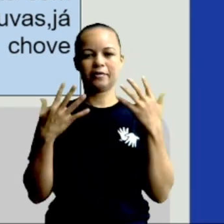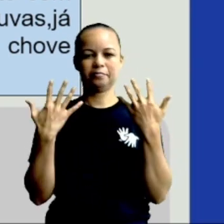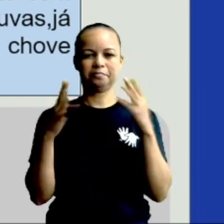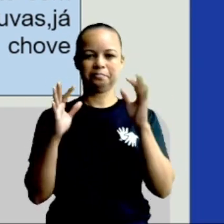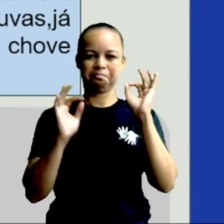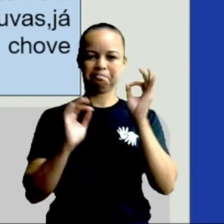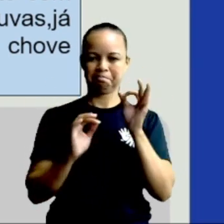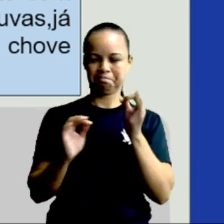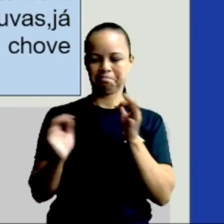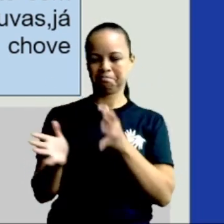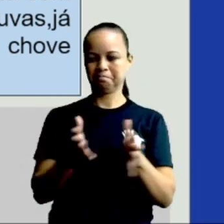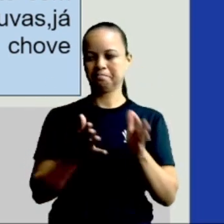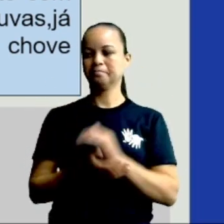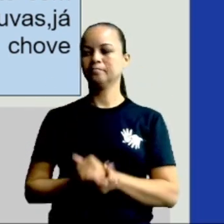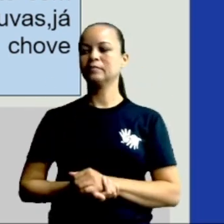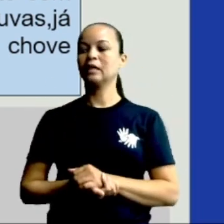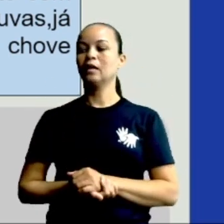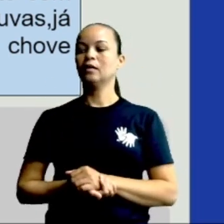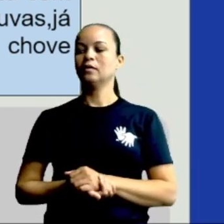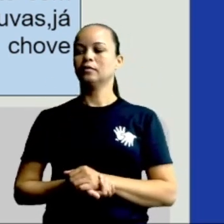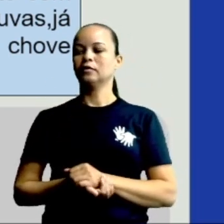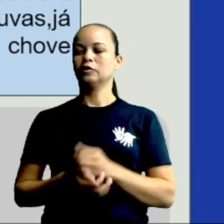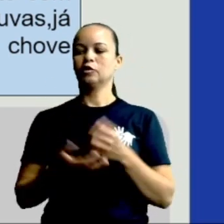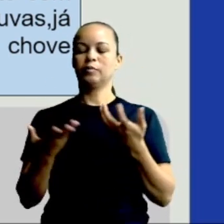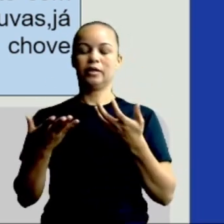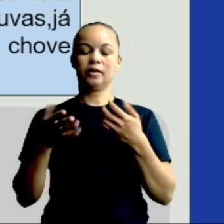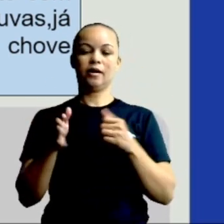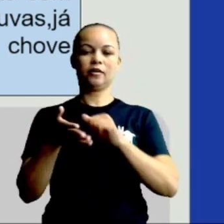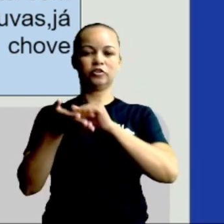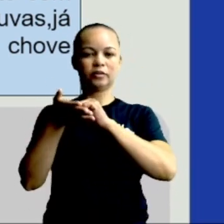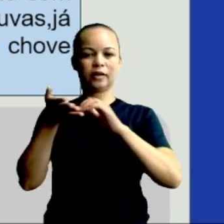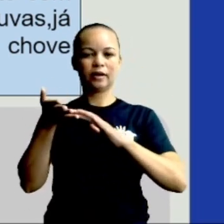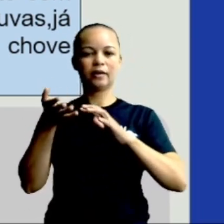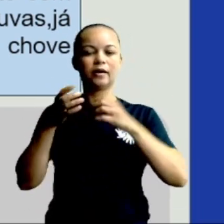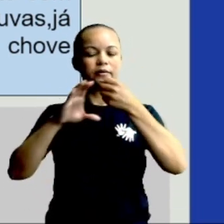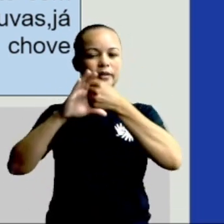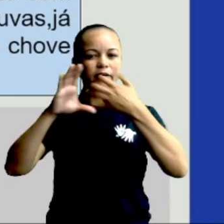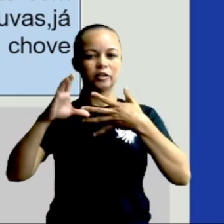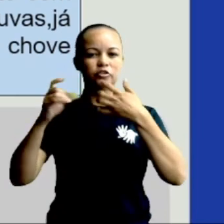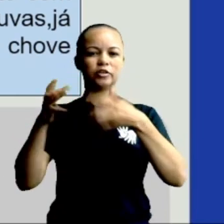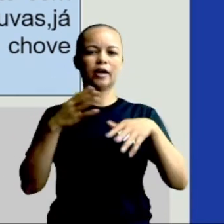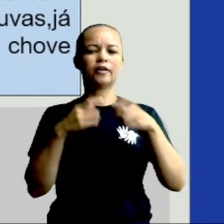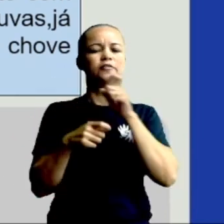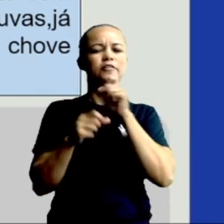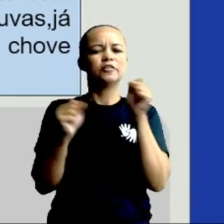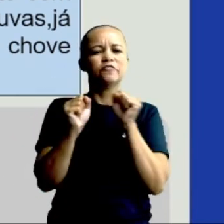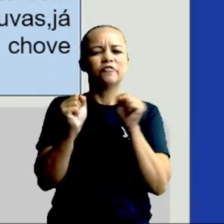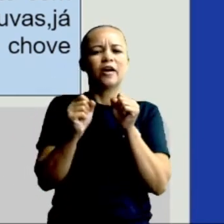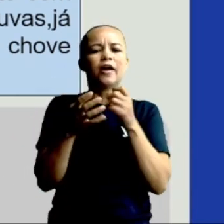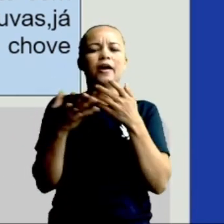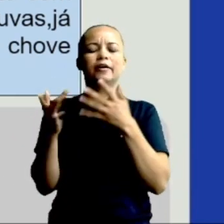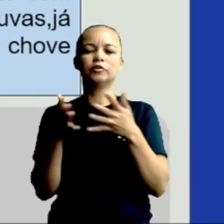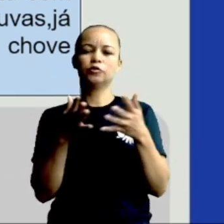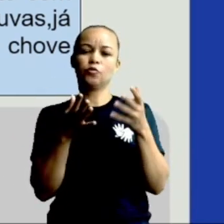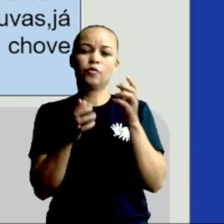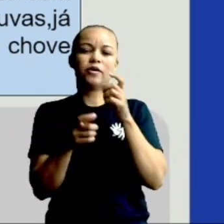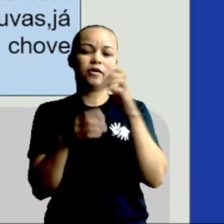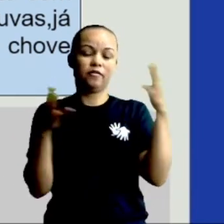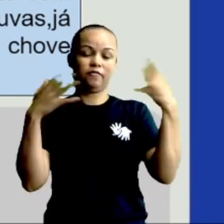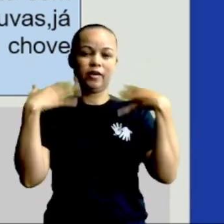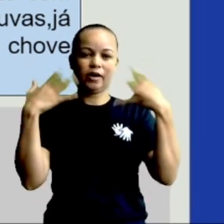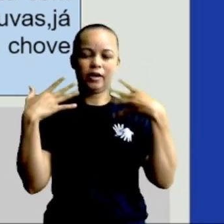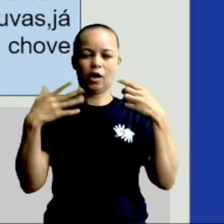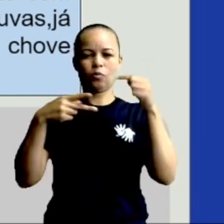E aí, ó, sobre as características do inverno e verão nas regiões do Brasil, a gente vai numerar a segunda coluna de acordo com a